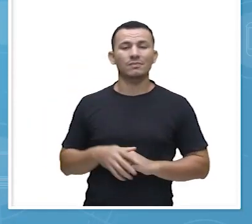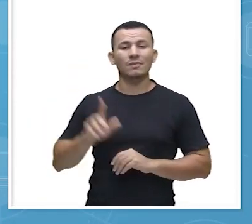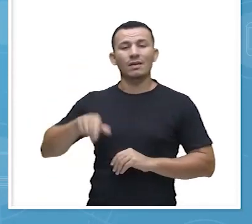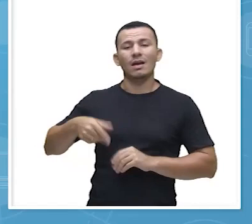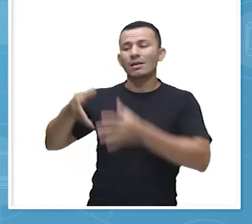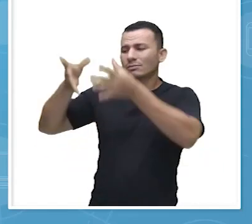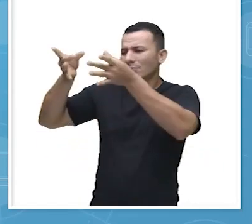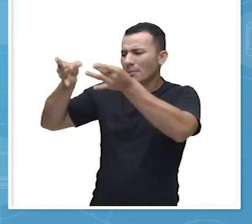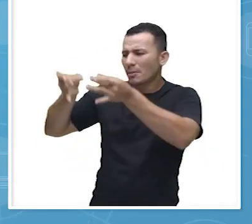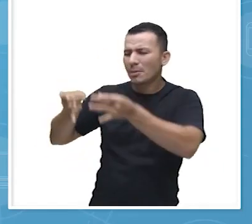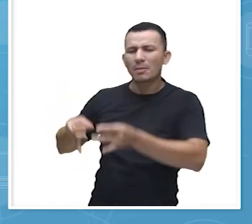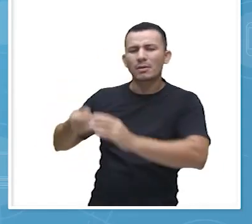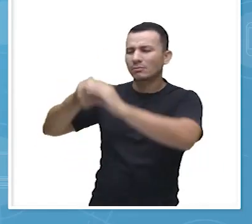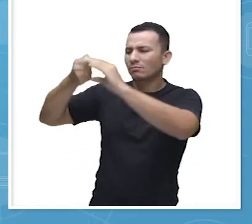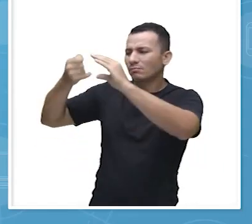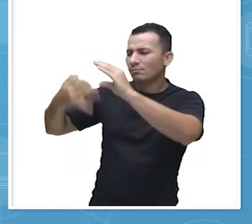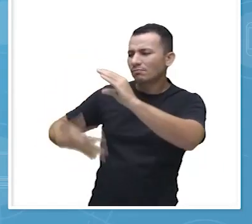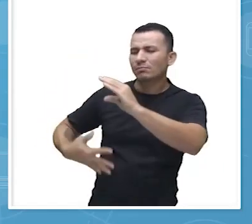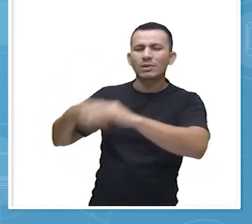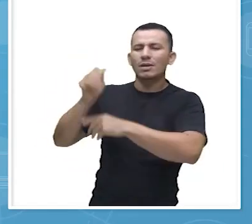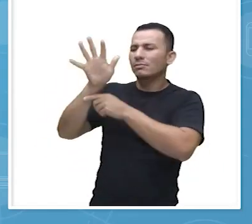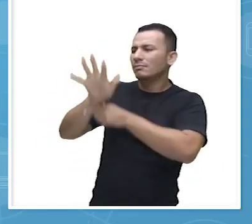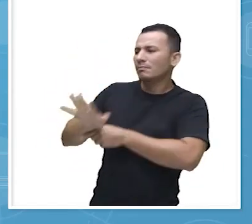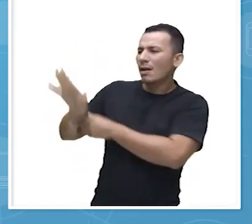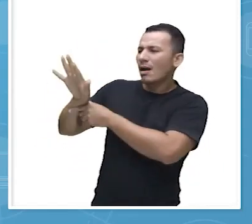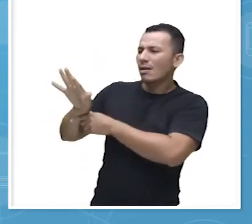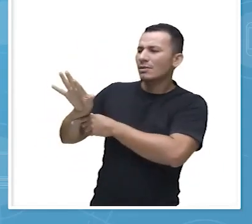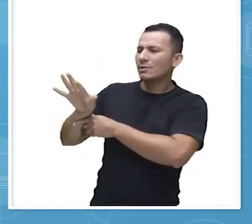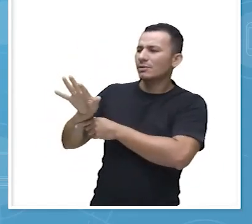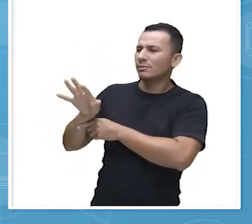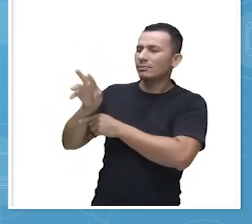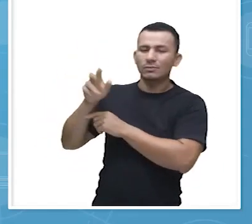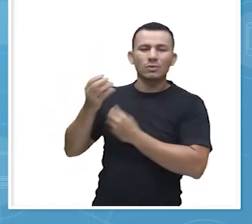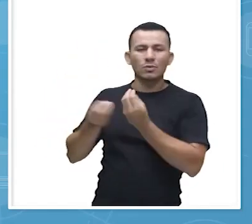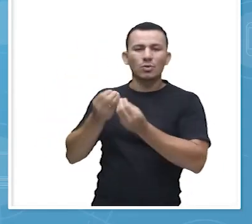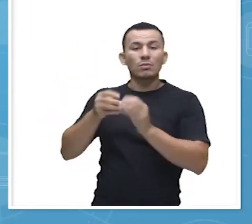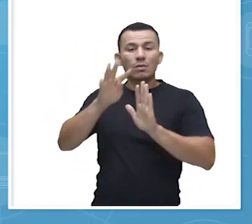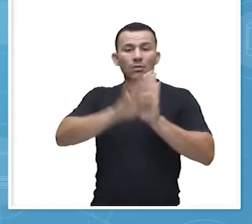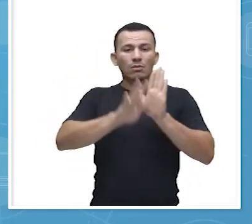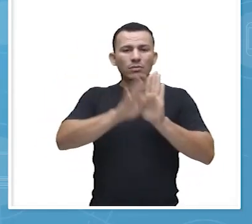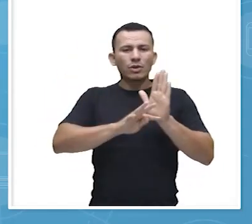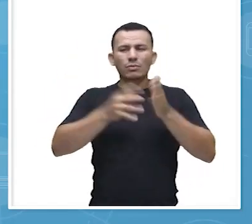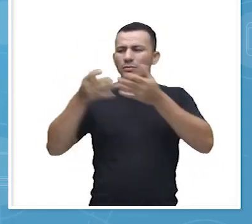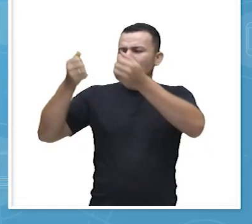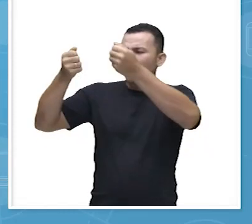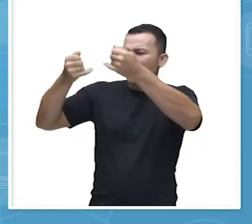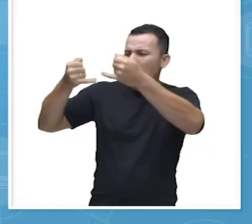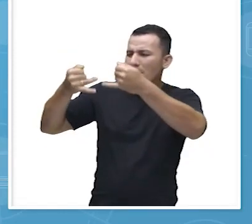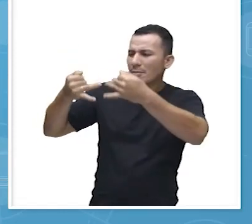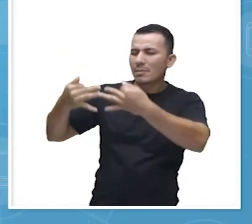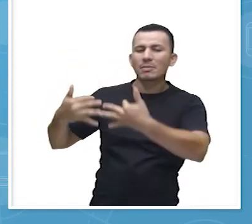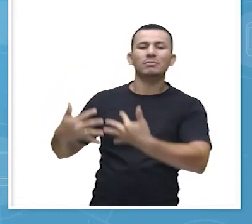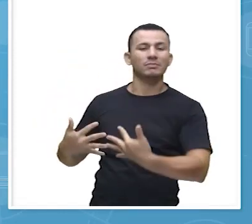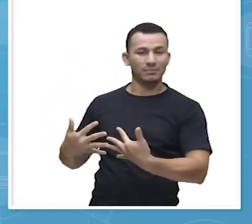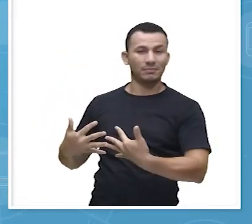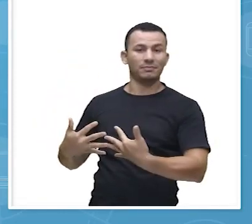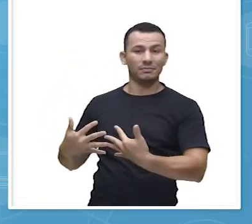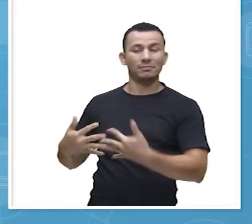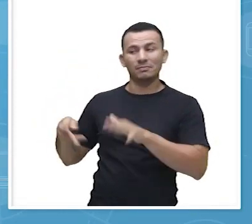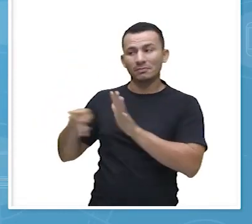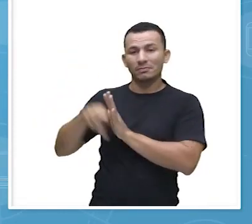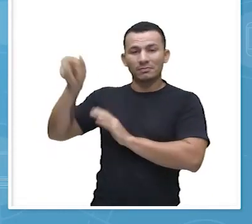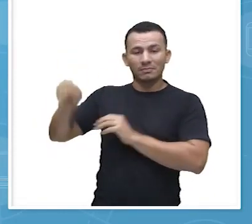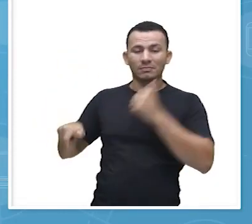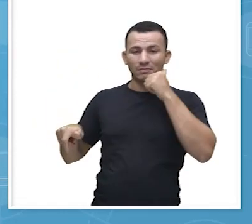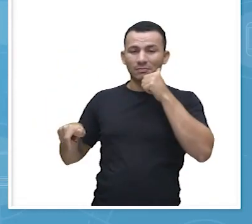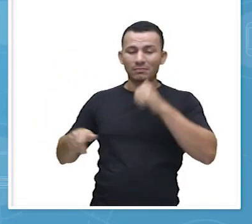dela, não é? Essa imagem de como ela seria por meio do texto, características físicas. Então, nossa pergunta diz o seguinte: